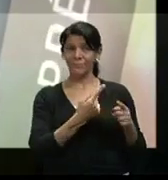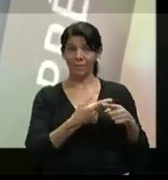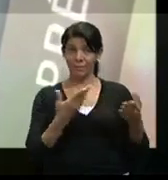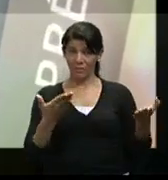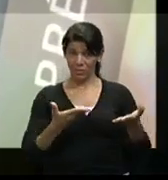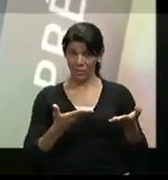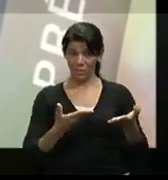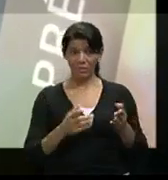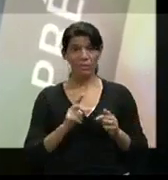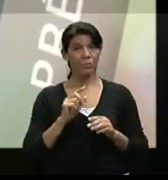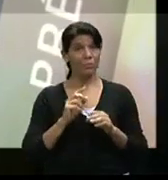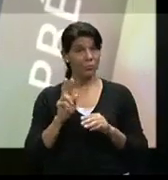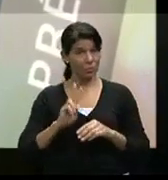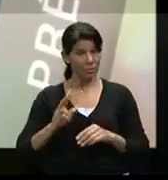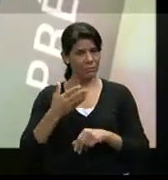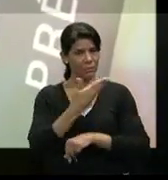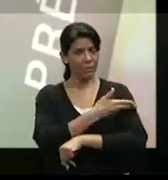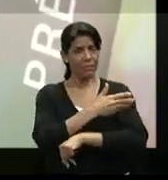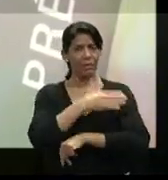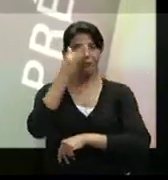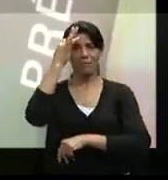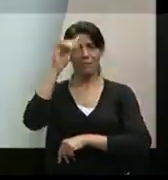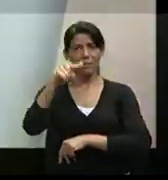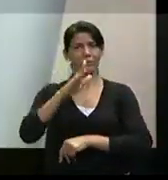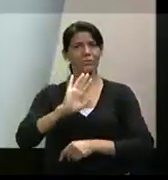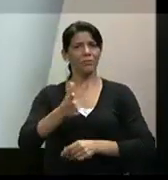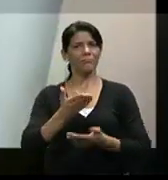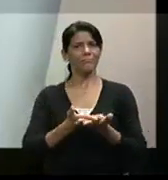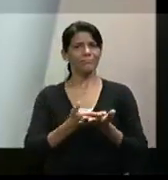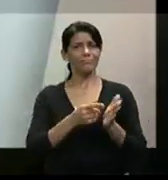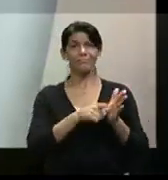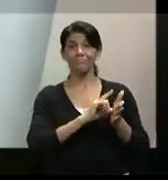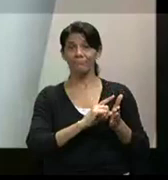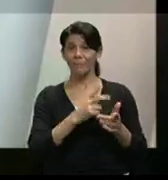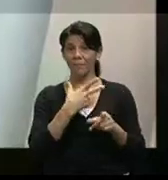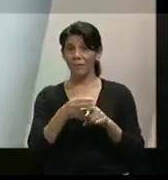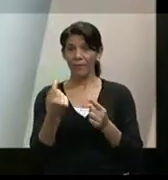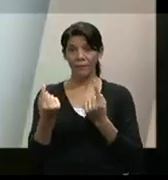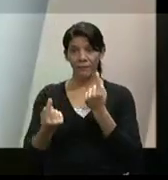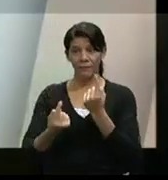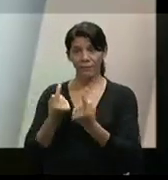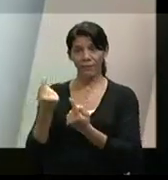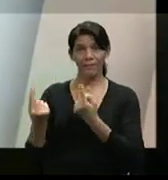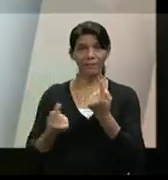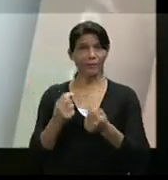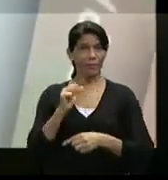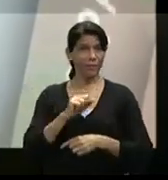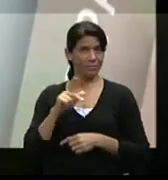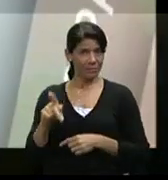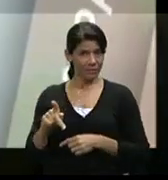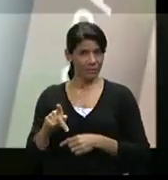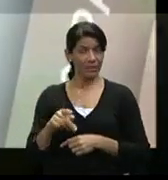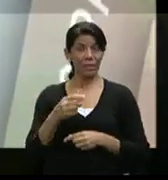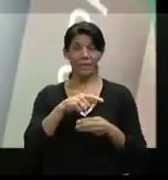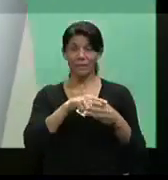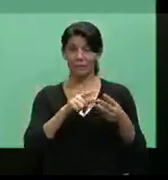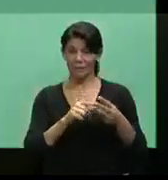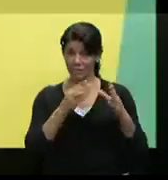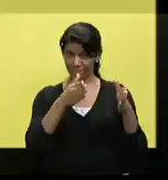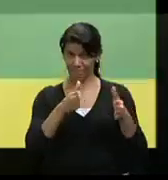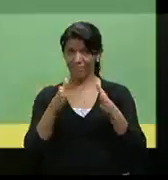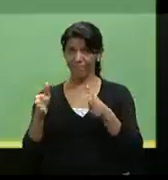agora vamos aplicar na prática as teorias que você viu. Vamos resolver cada uma das situações problema em 3